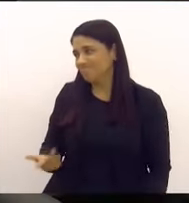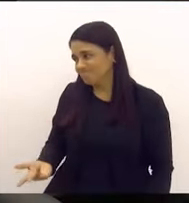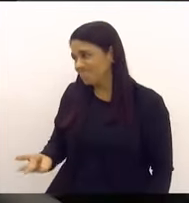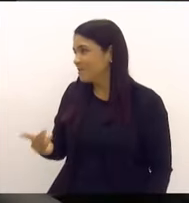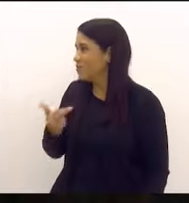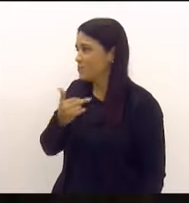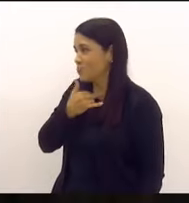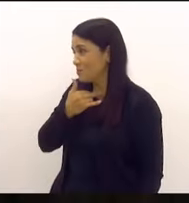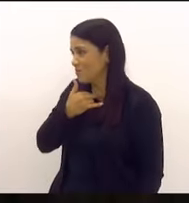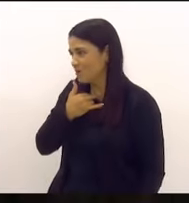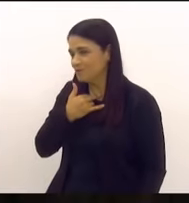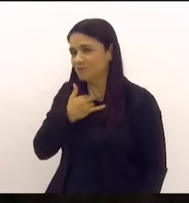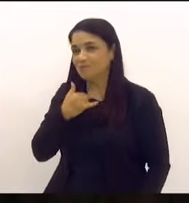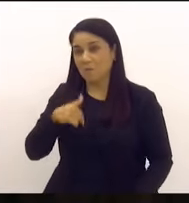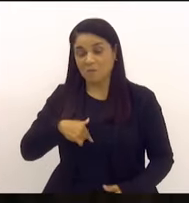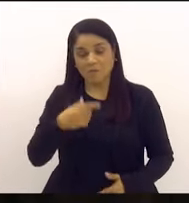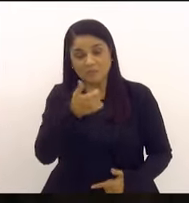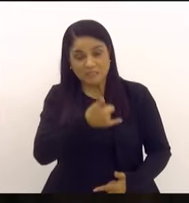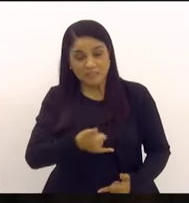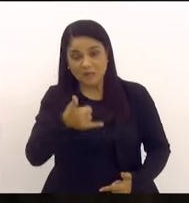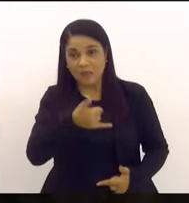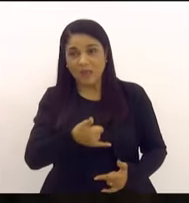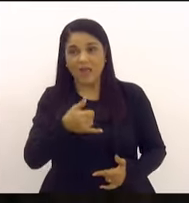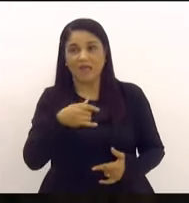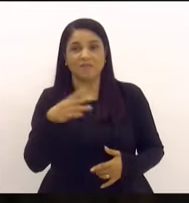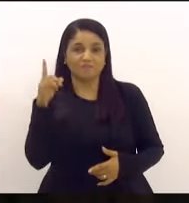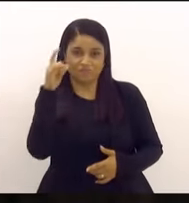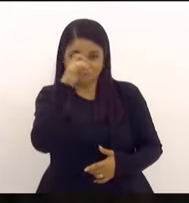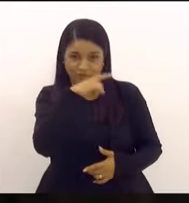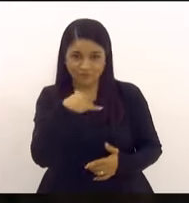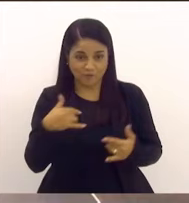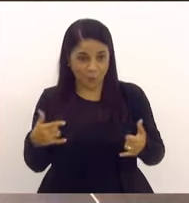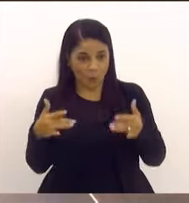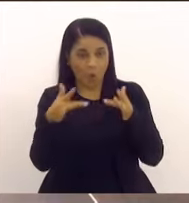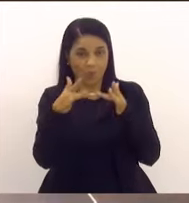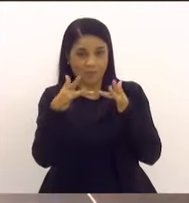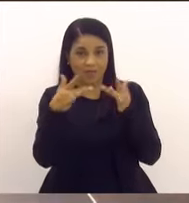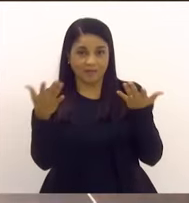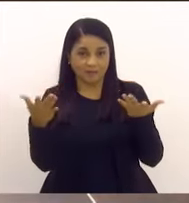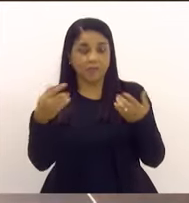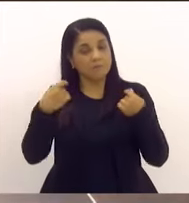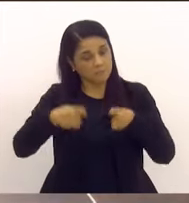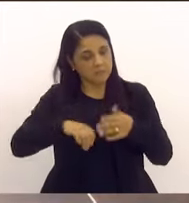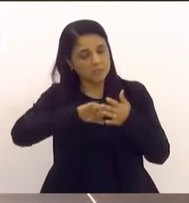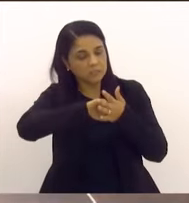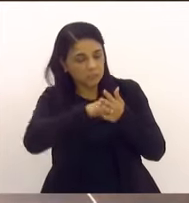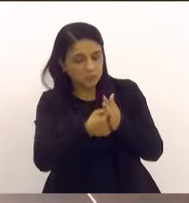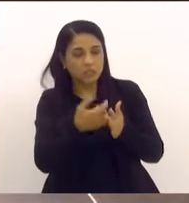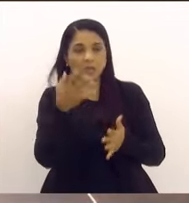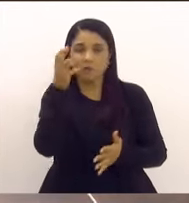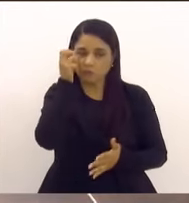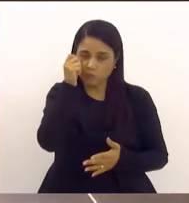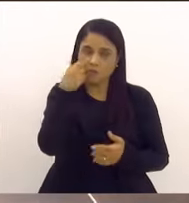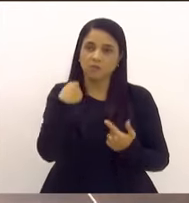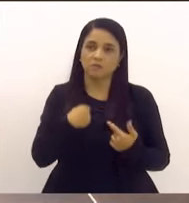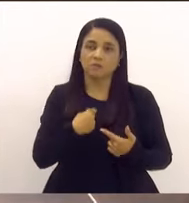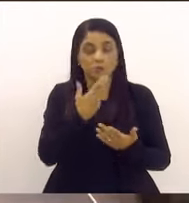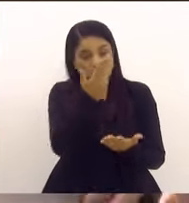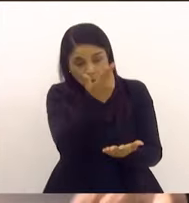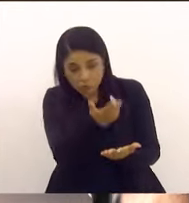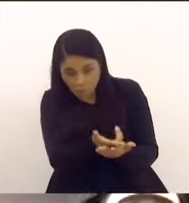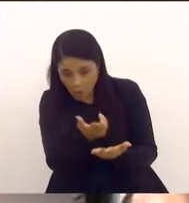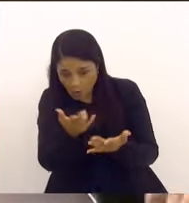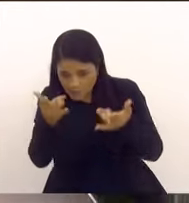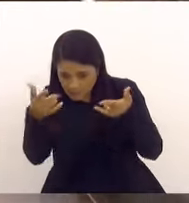já reclama que meu celular é desgraça. A senhora imagina se eu desligasse, que confusão. Mas precisa desligar para dormir, descansar. Enquanto o senhor descansa,